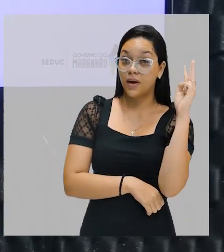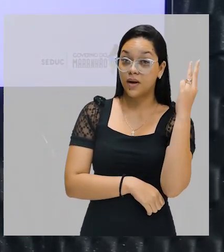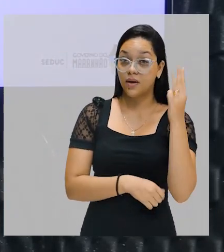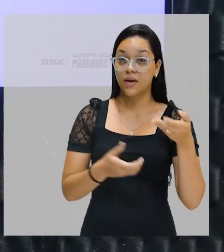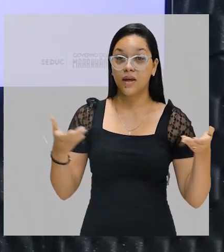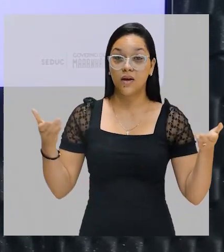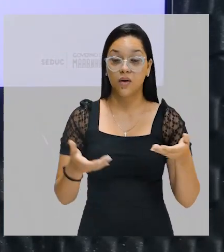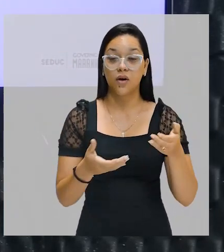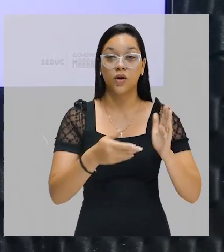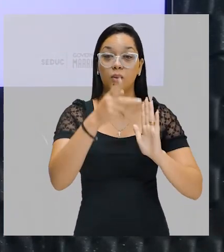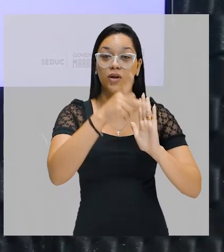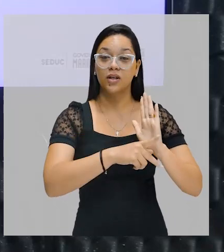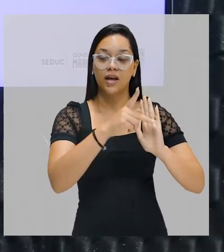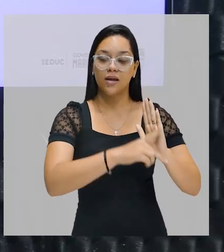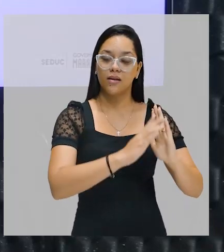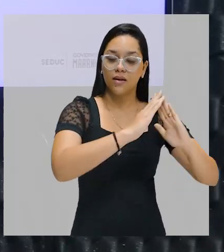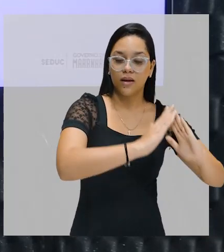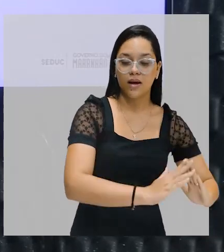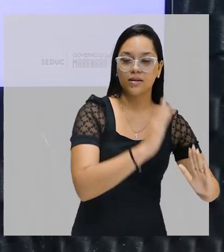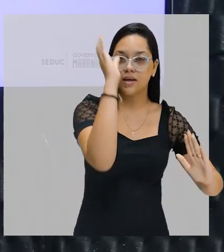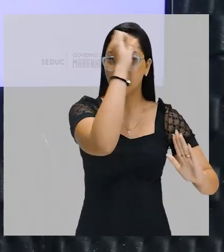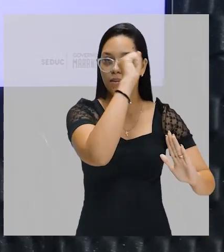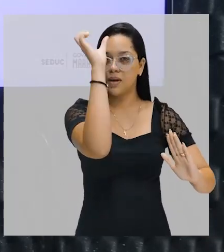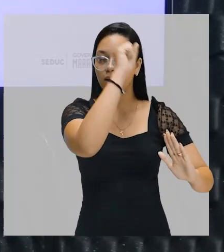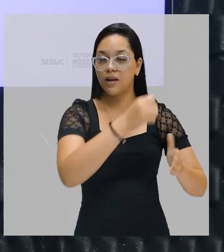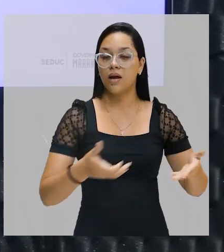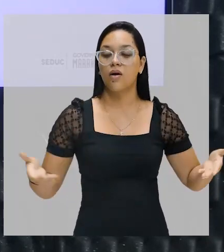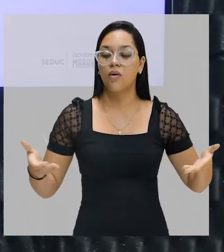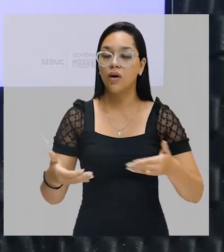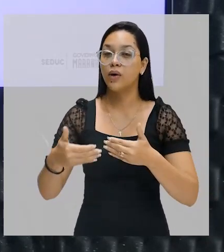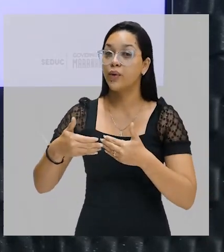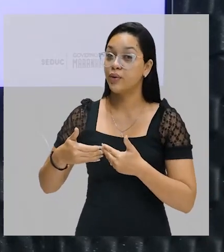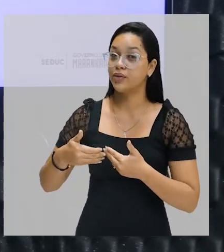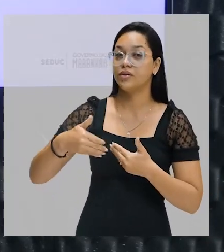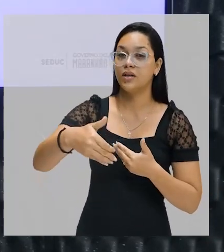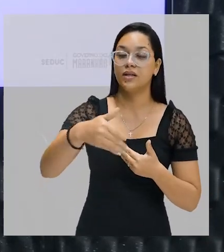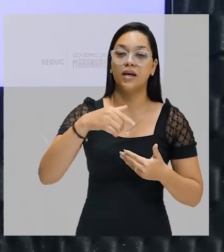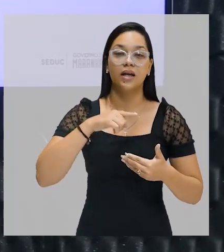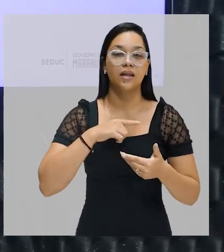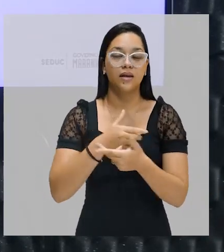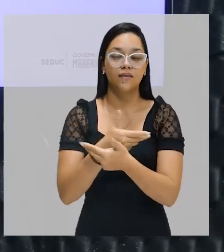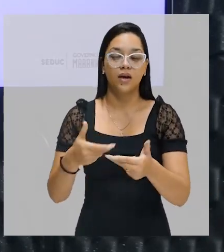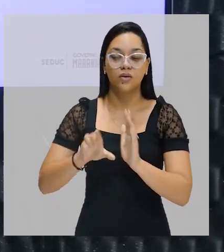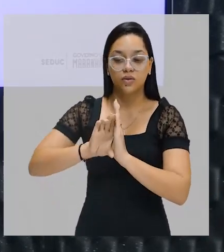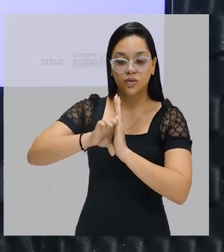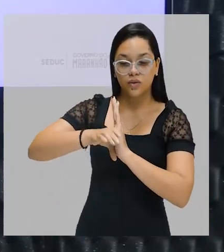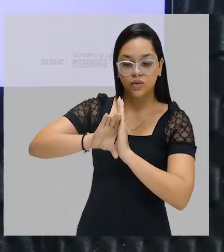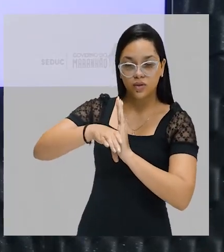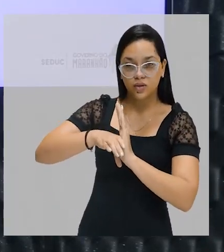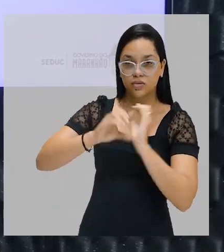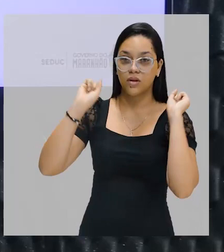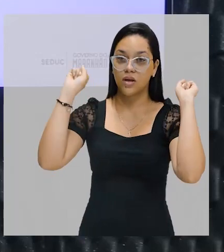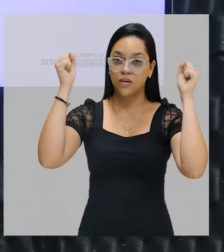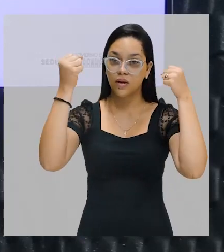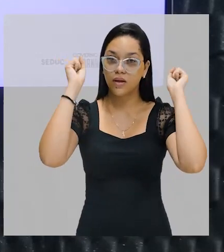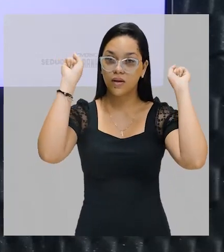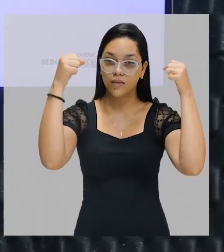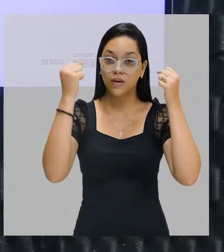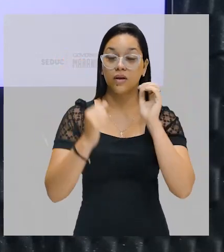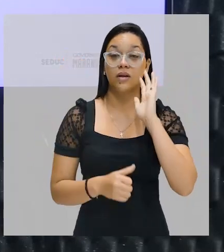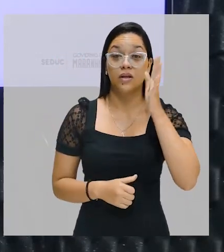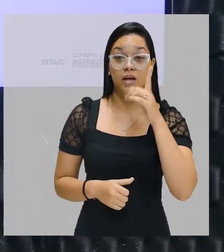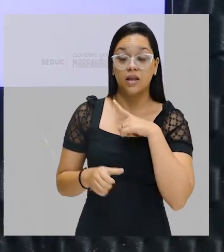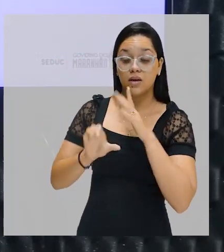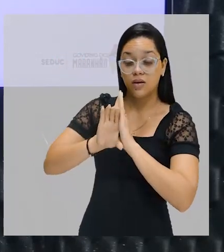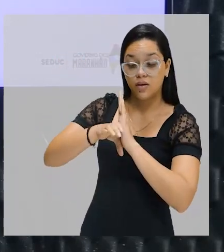nosso projeto Fique em Casa Aprendendo, nós iremos dar continuidade a esses conceitos da educação física. Já